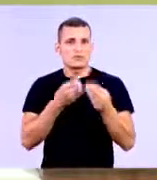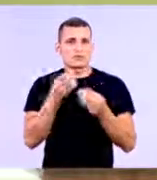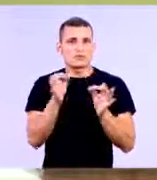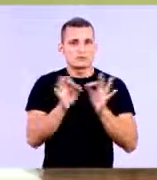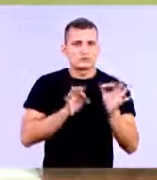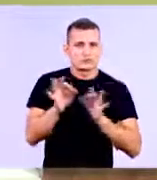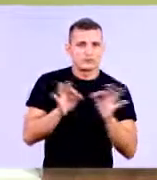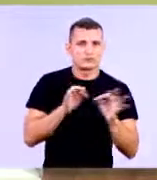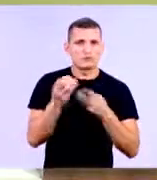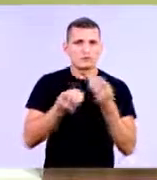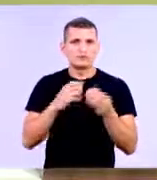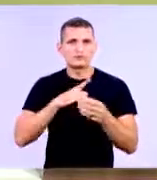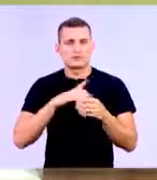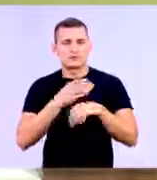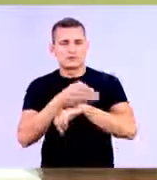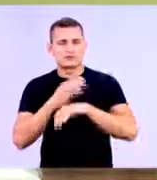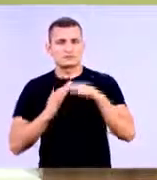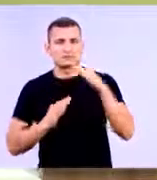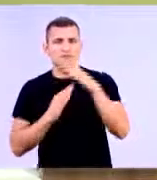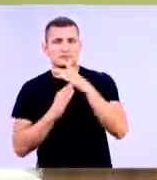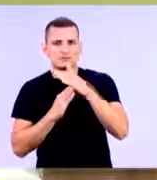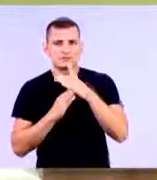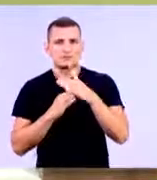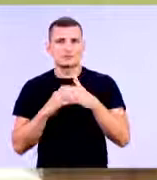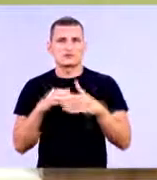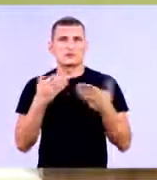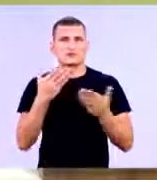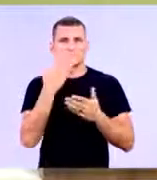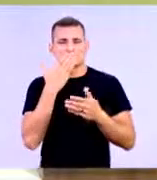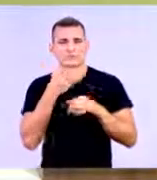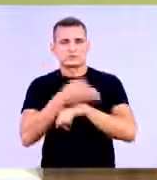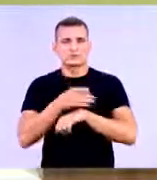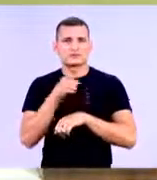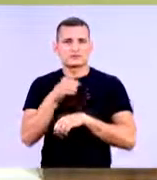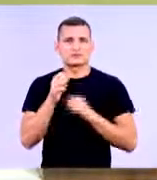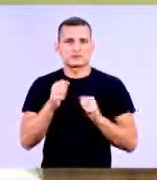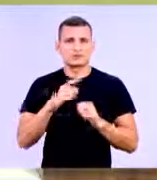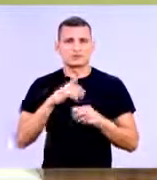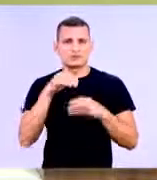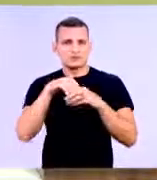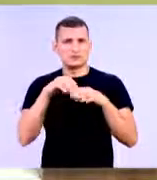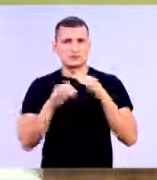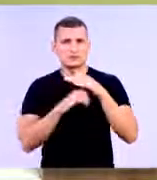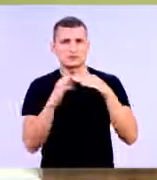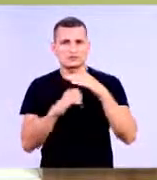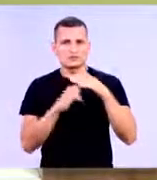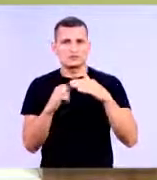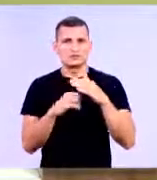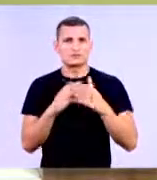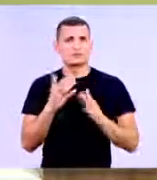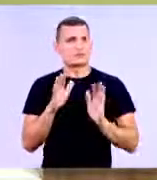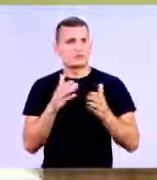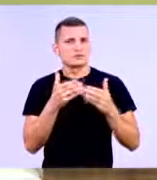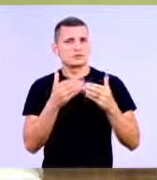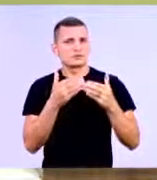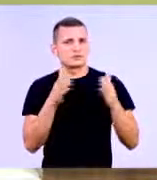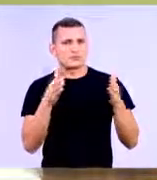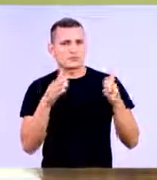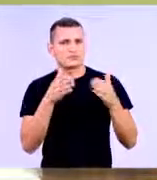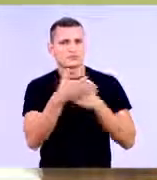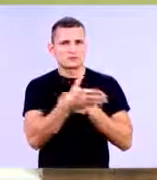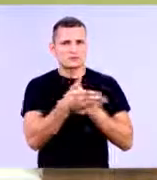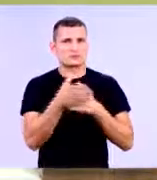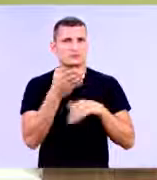controlar e como ter o acesso, limitar esse acesso, ou saber que tipo de acesso esse dispositivo pode ter na empresa, né? Ele pode ser mais uma porta de entrada na